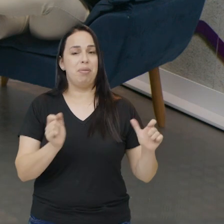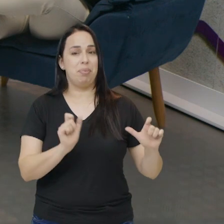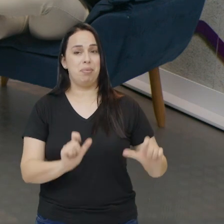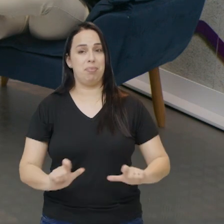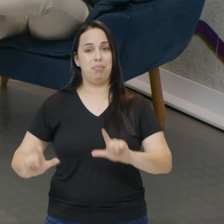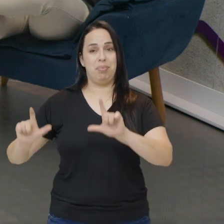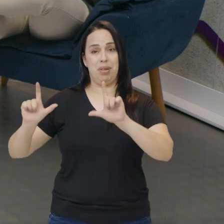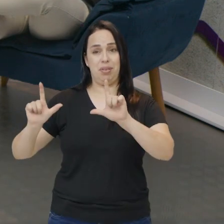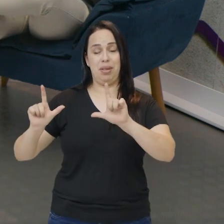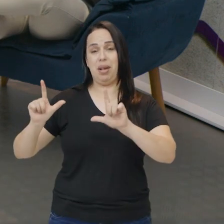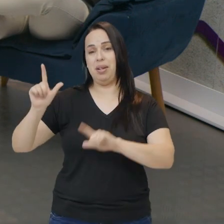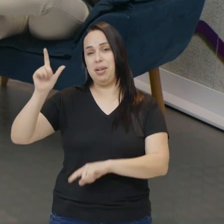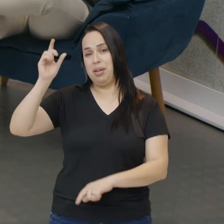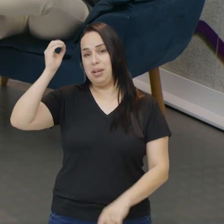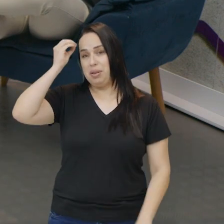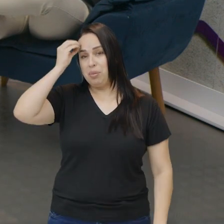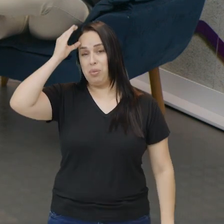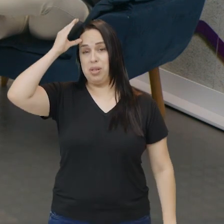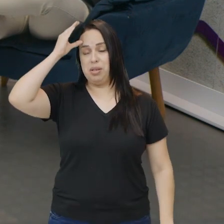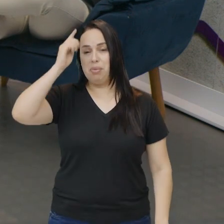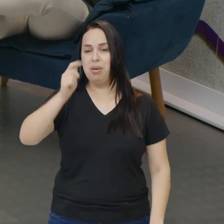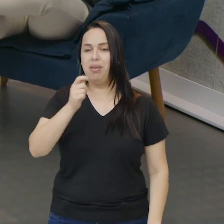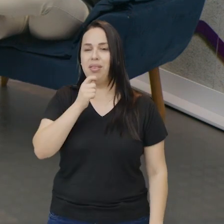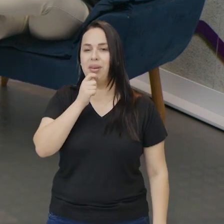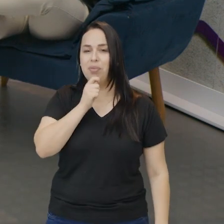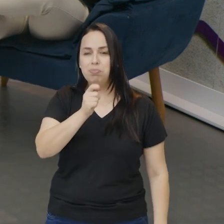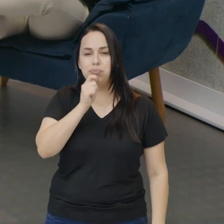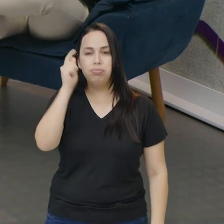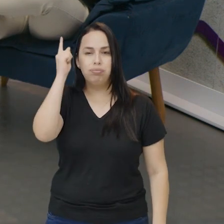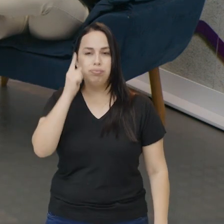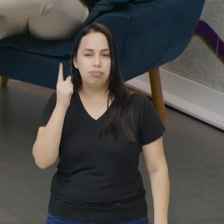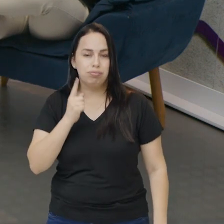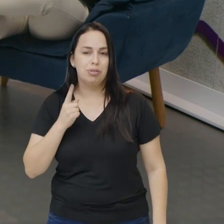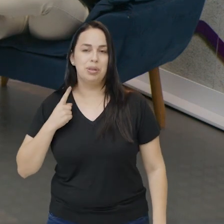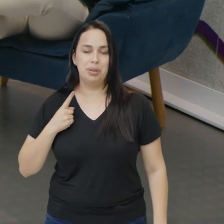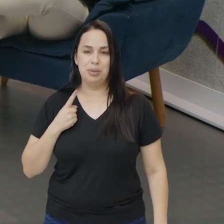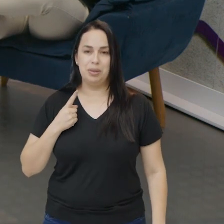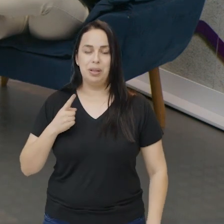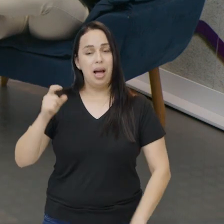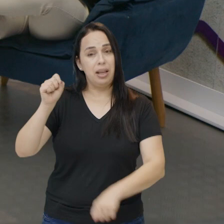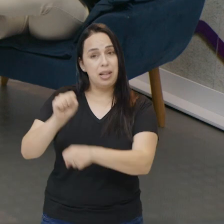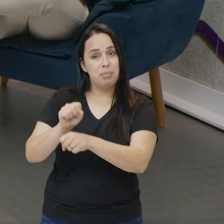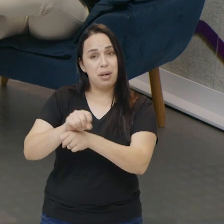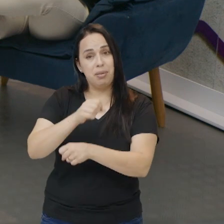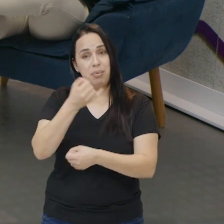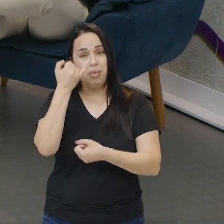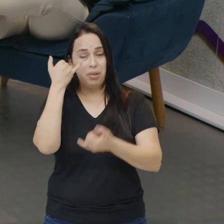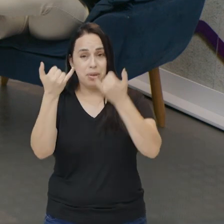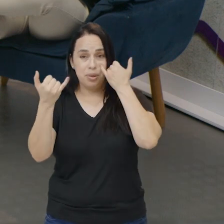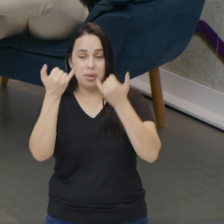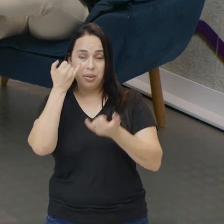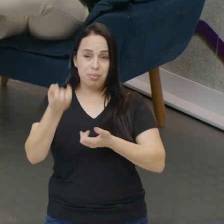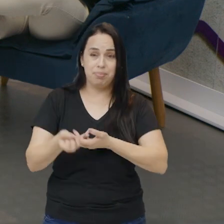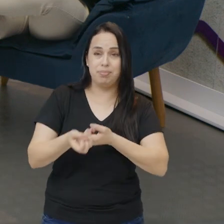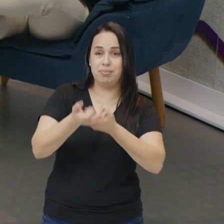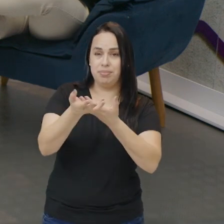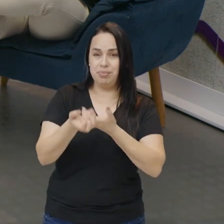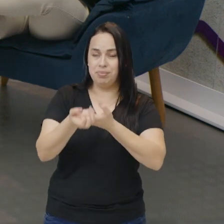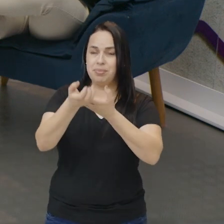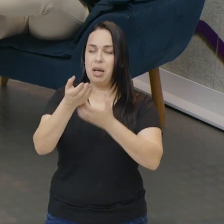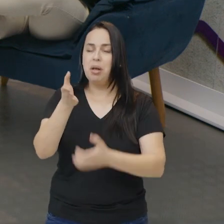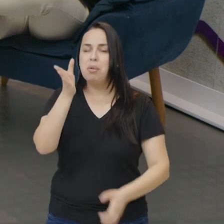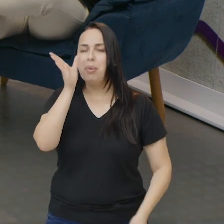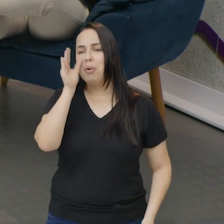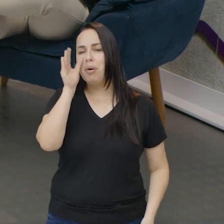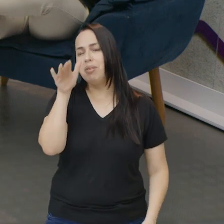de finalizar, a gente vai falar com a repórter Tamires Vick, que nos aguarda na plataforma do conhecimento com algumas novidades